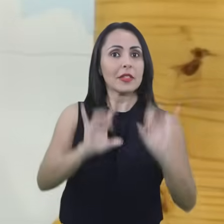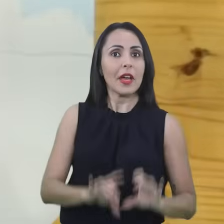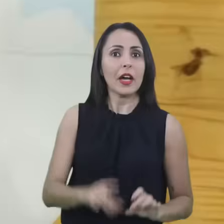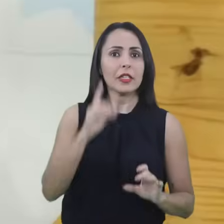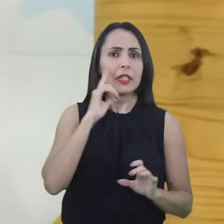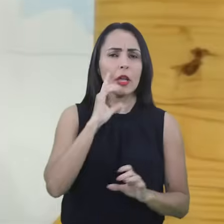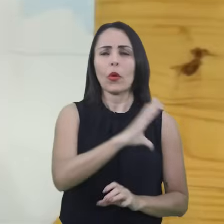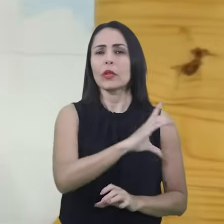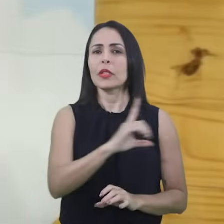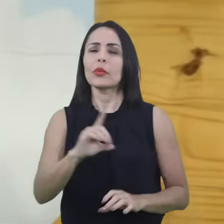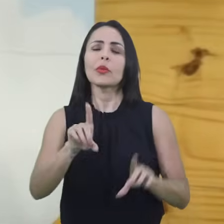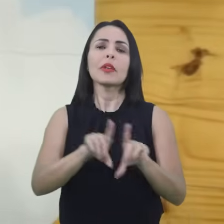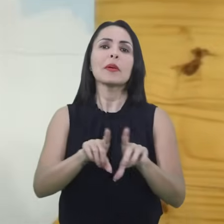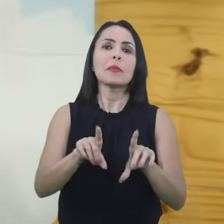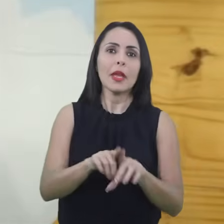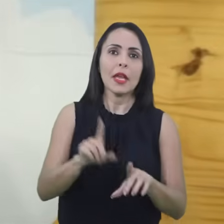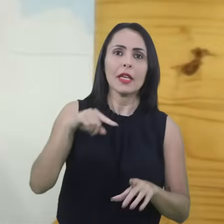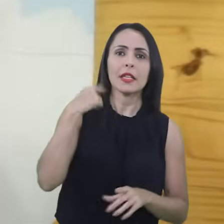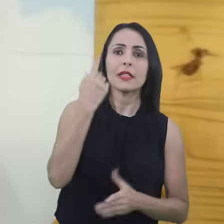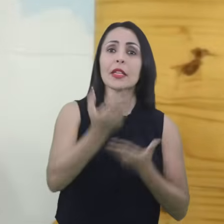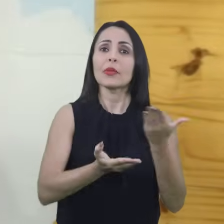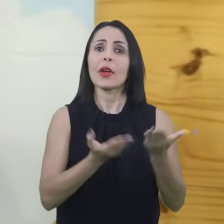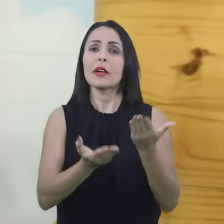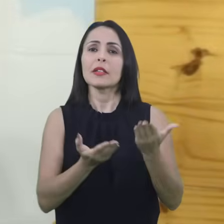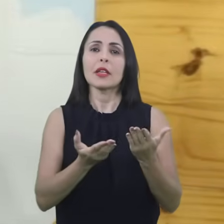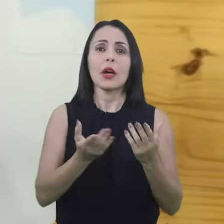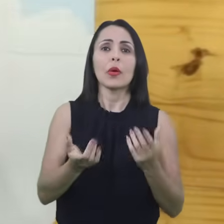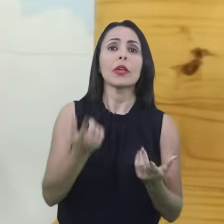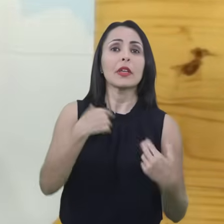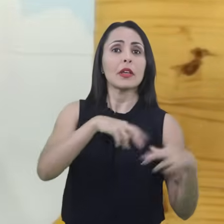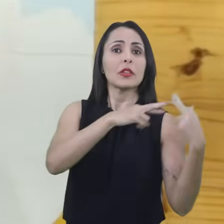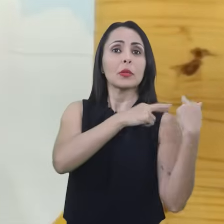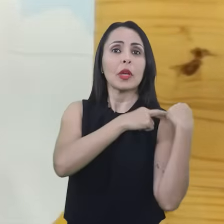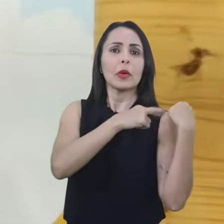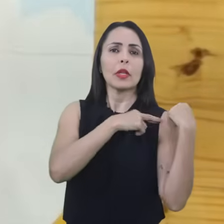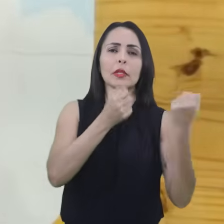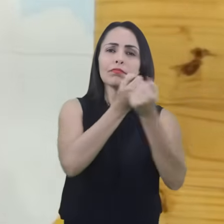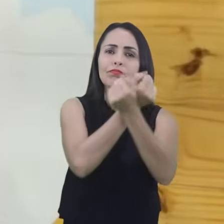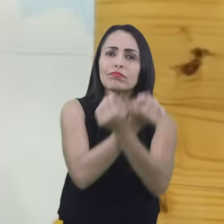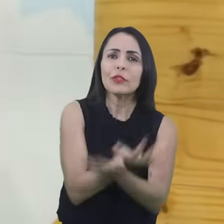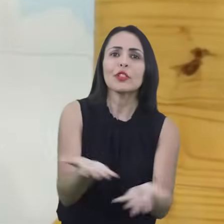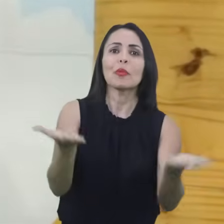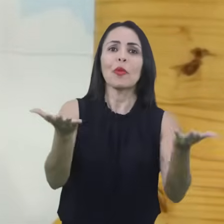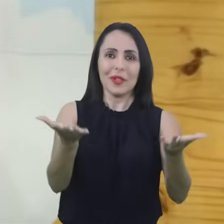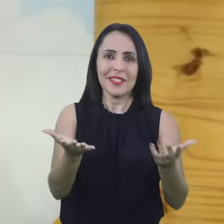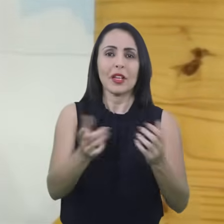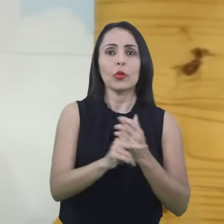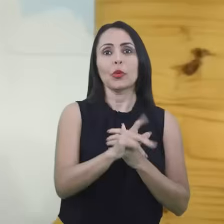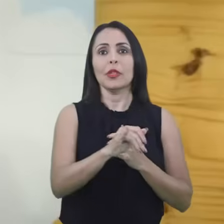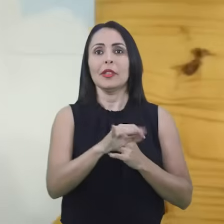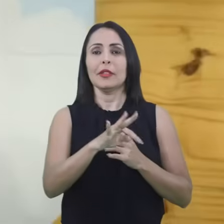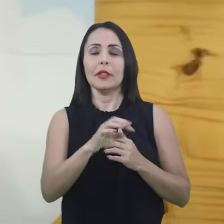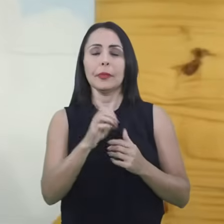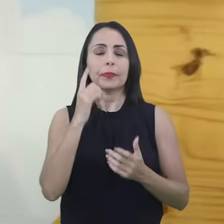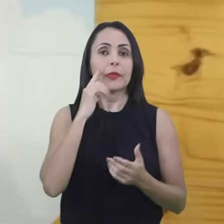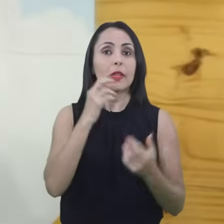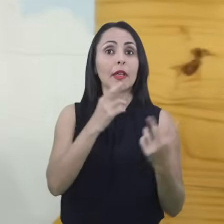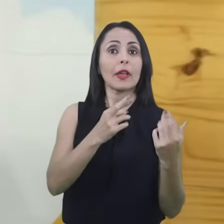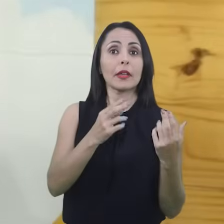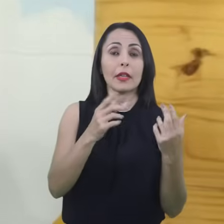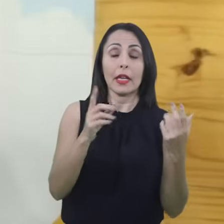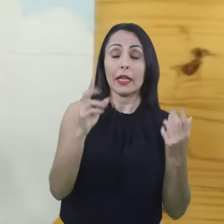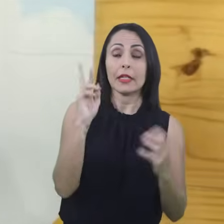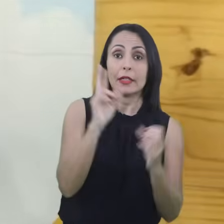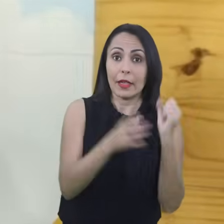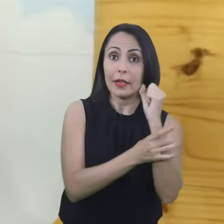que coordenou com dedicação e compromisso toda a distribuição dos kits às nossas escolas, garantindo que